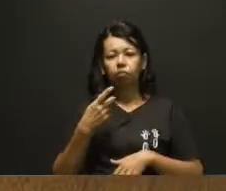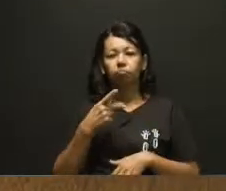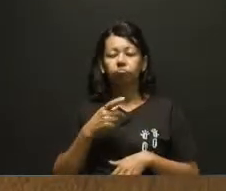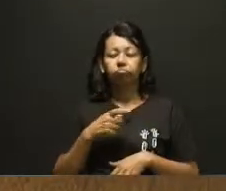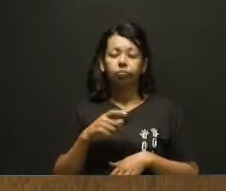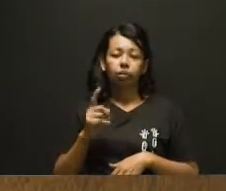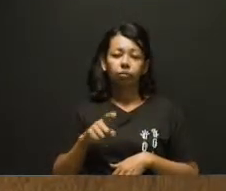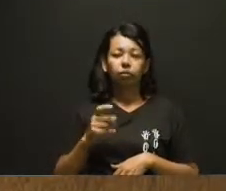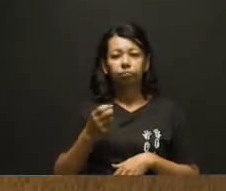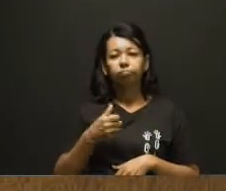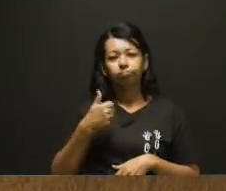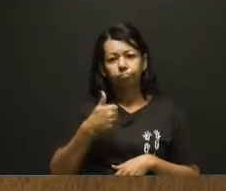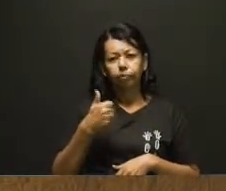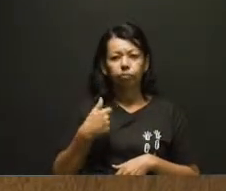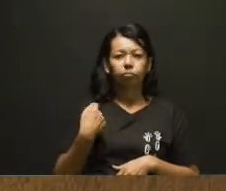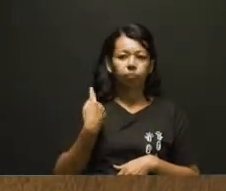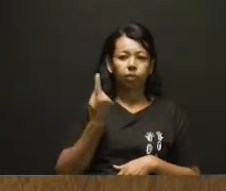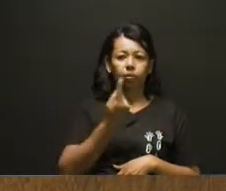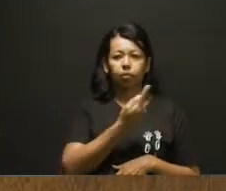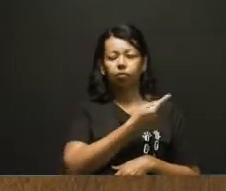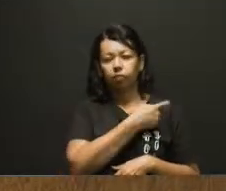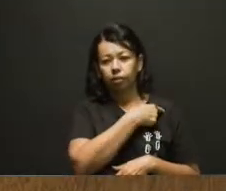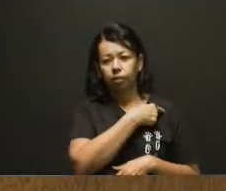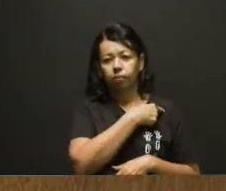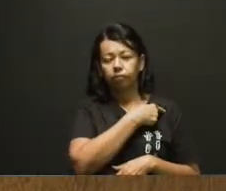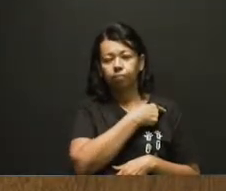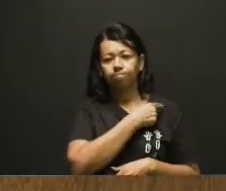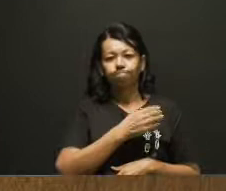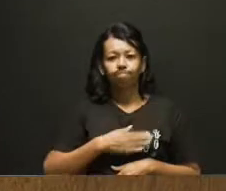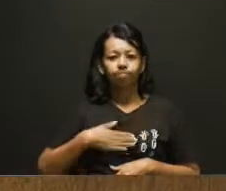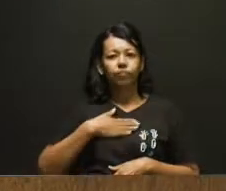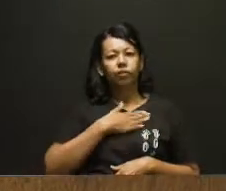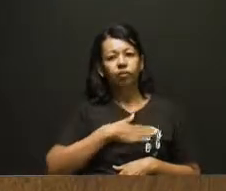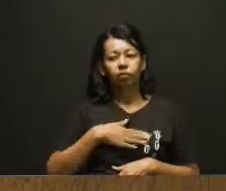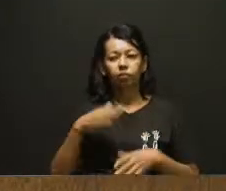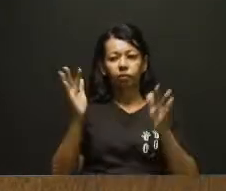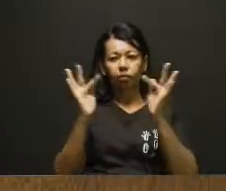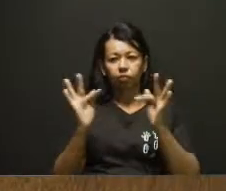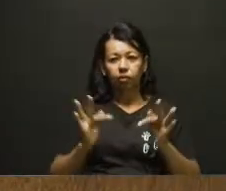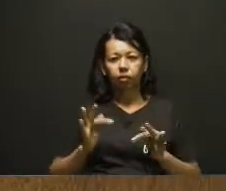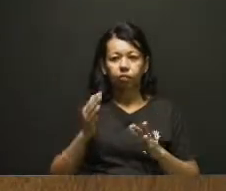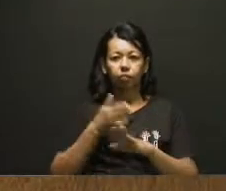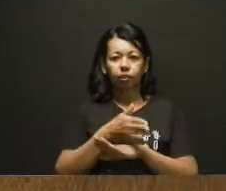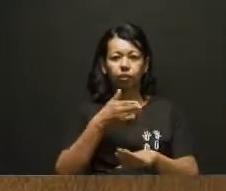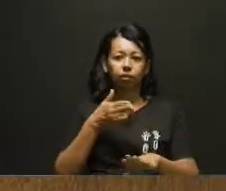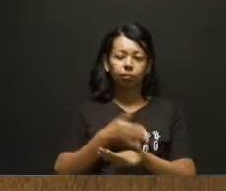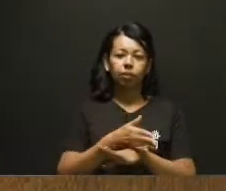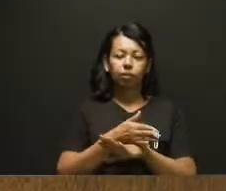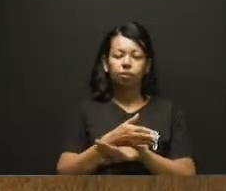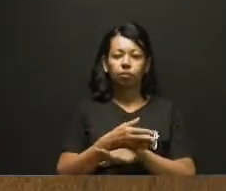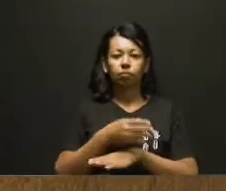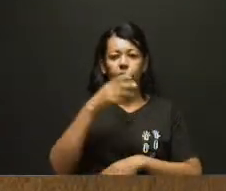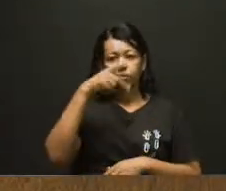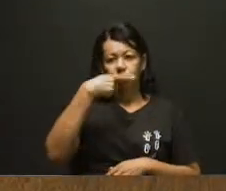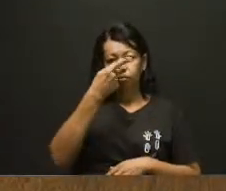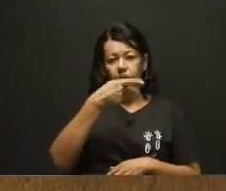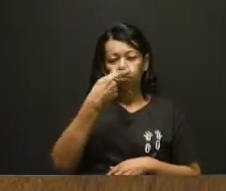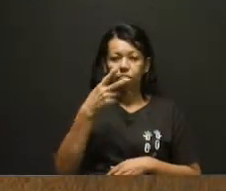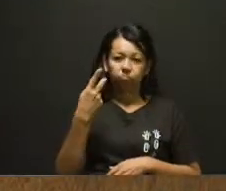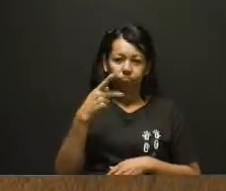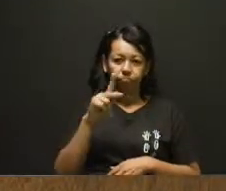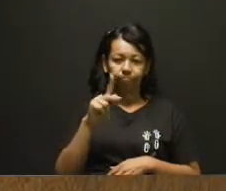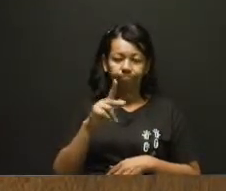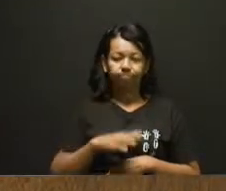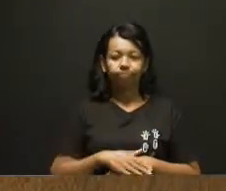ganho então a gente já se ia ficar satisfeito e contente com a participação e as palavras de vossa